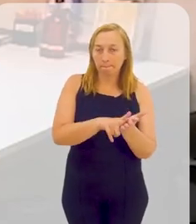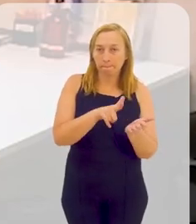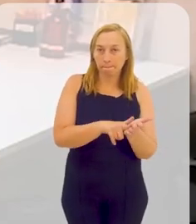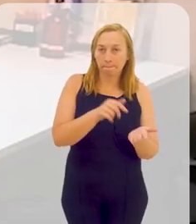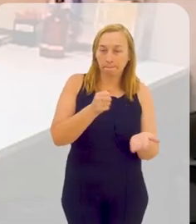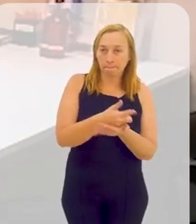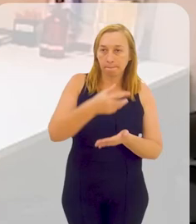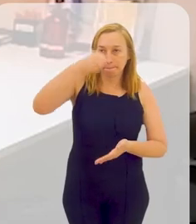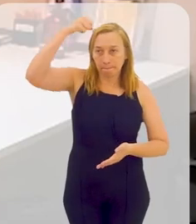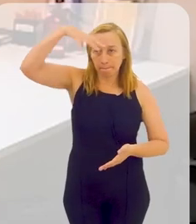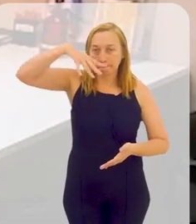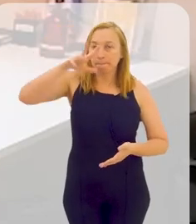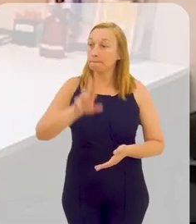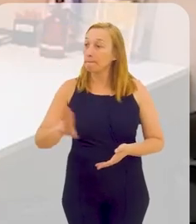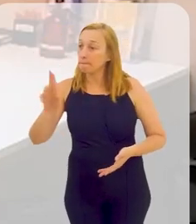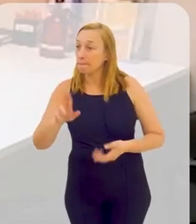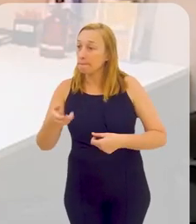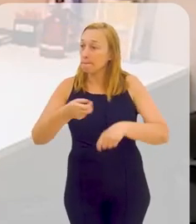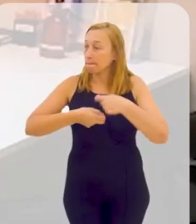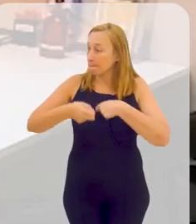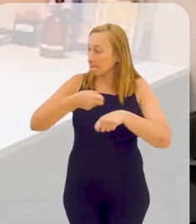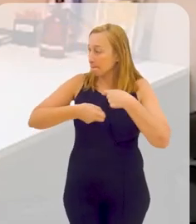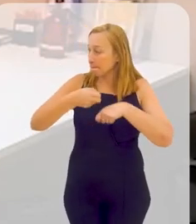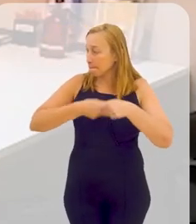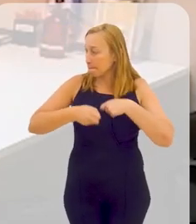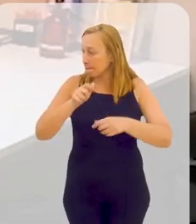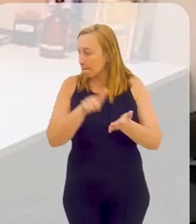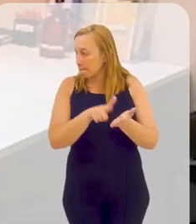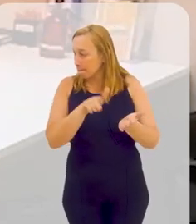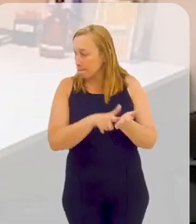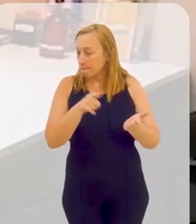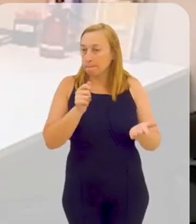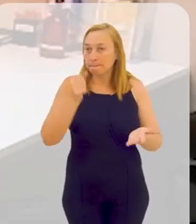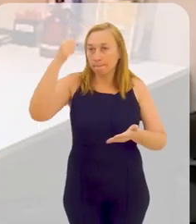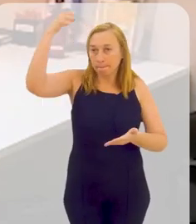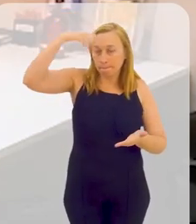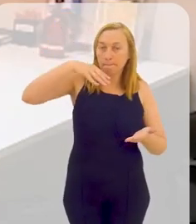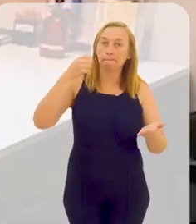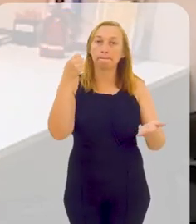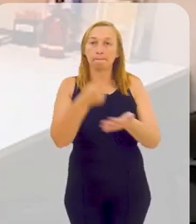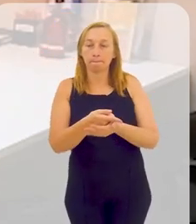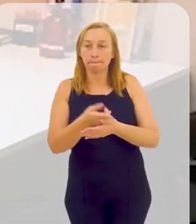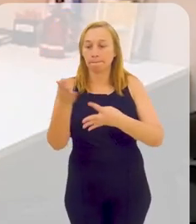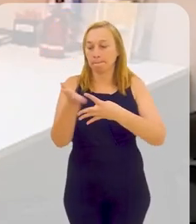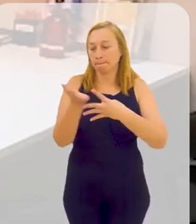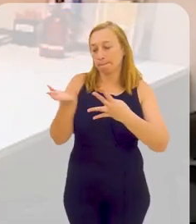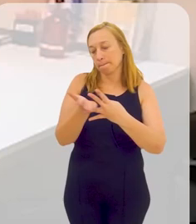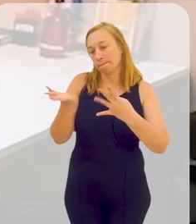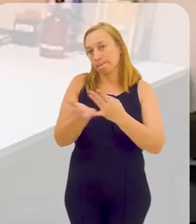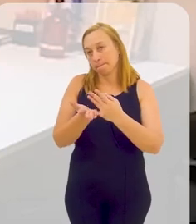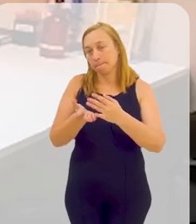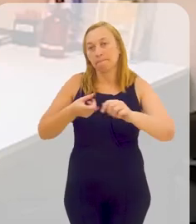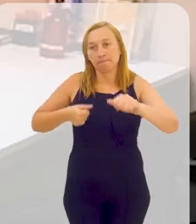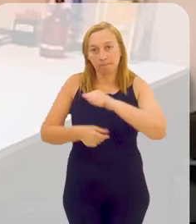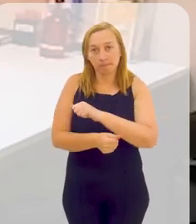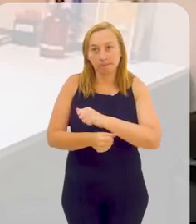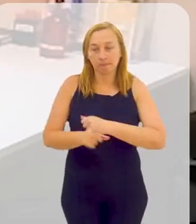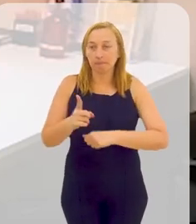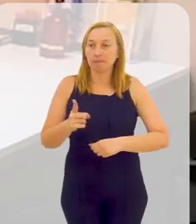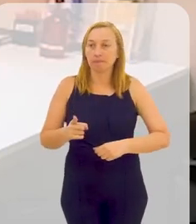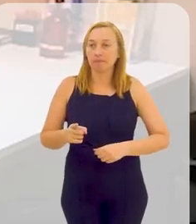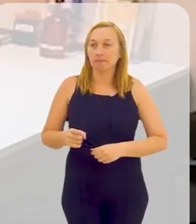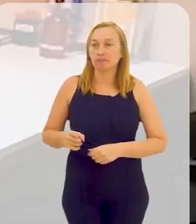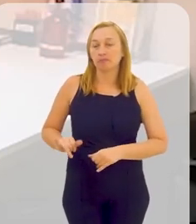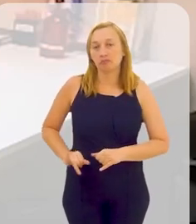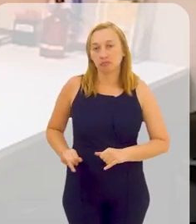de luz do Consumidor e ele usar economia que ele tem na sua conta de luz mensalmente para pagar as parcelas mensais do financiamento